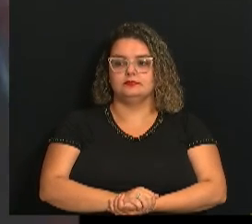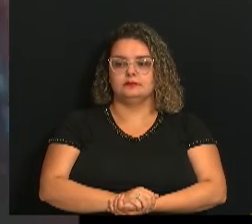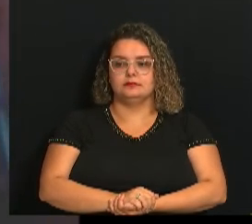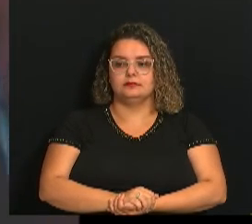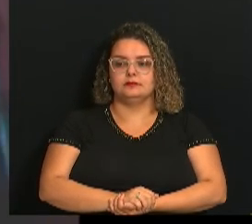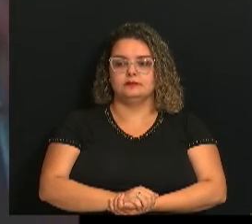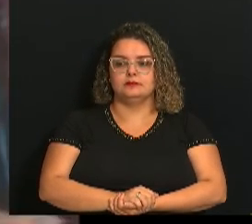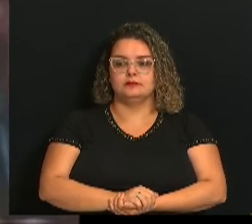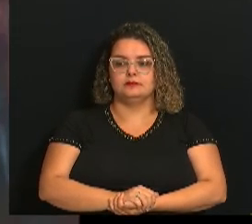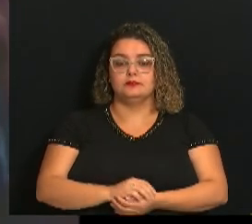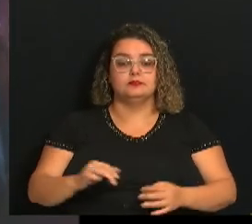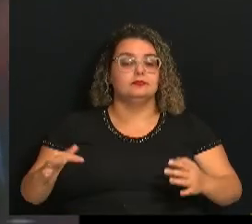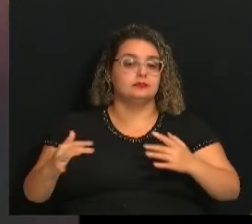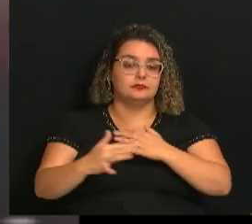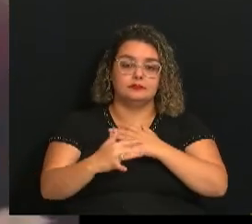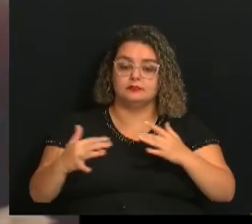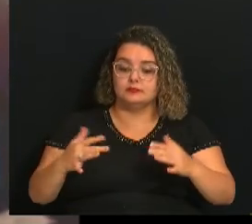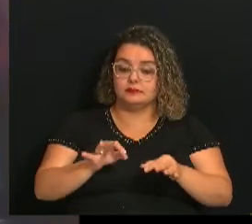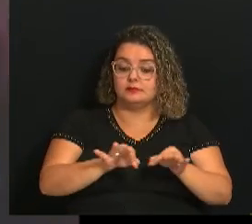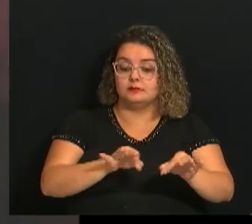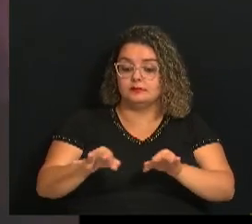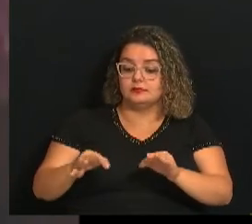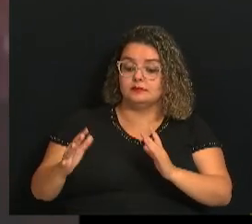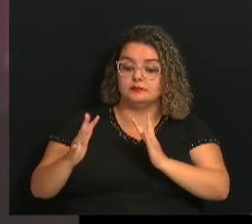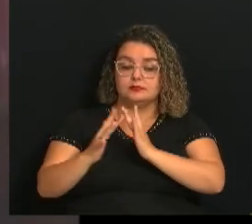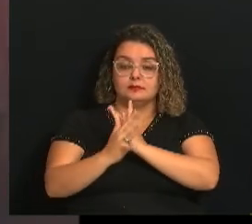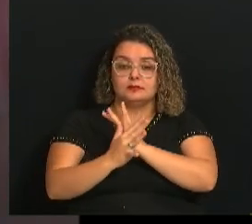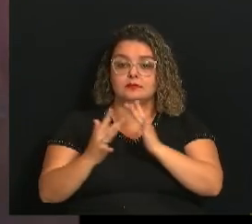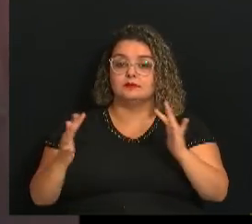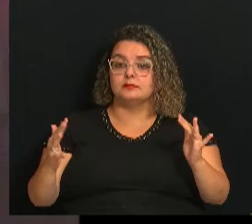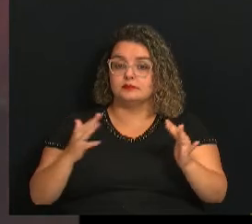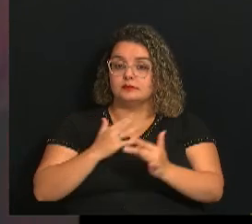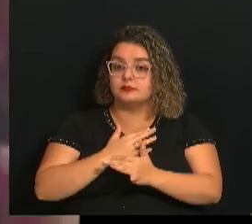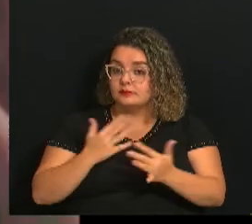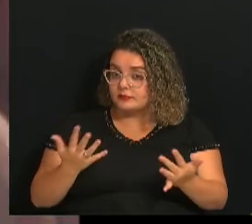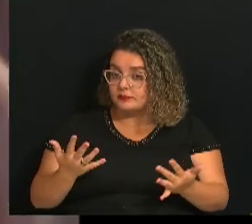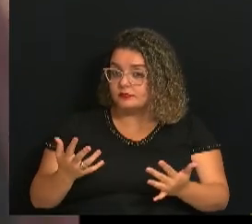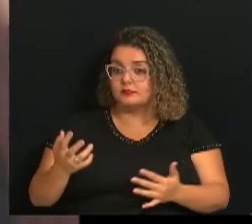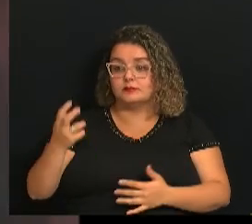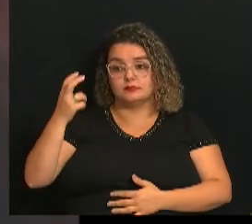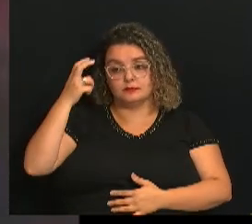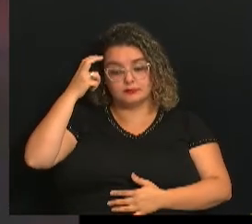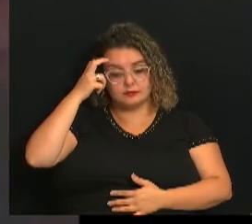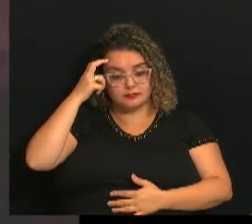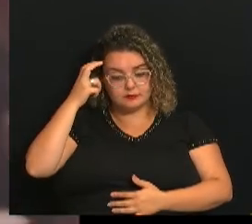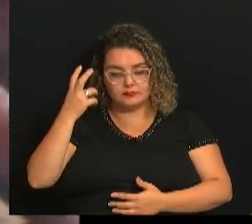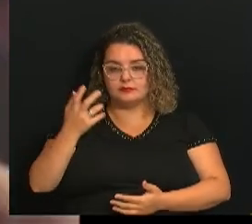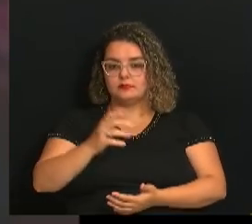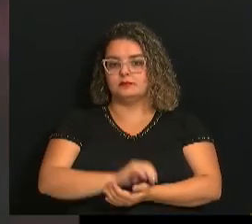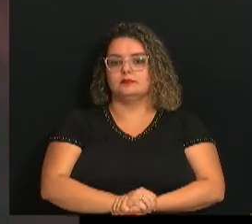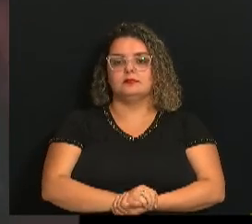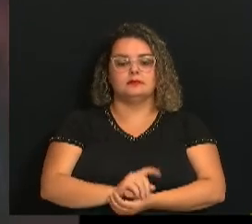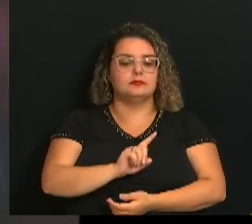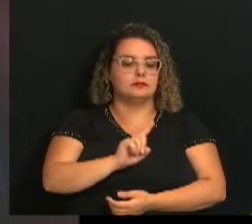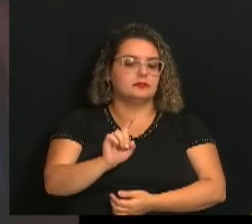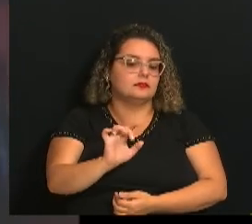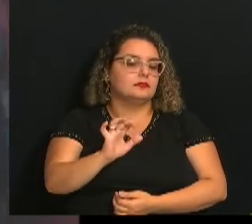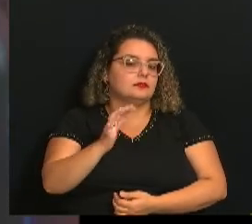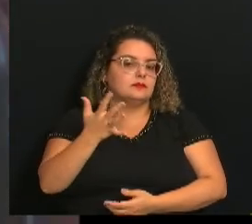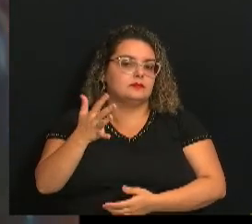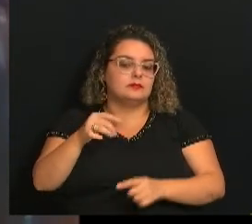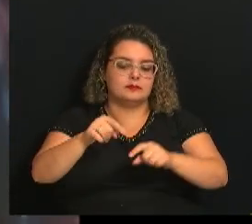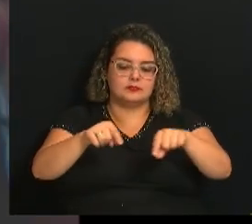mobilidade, planejamento urbano, né? A cultura, ela não acontece no teatro